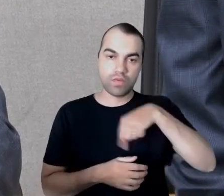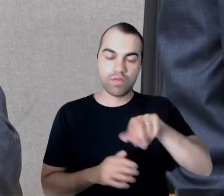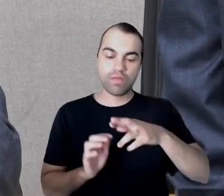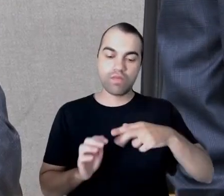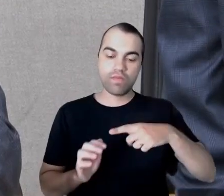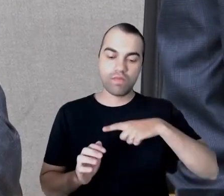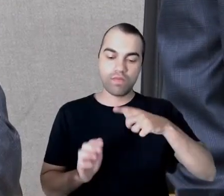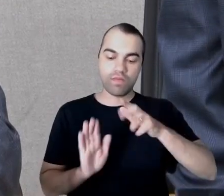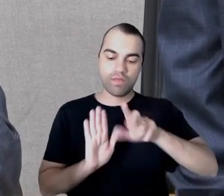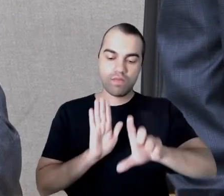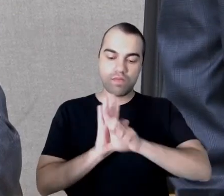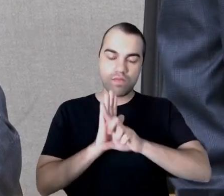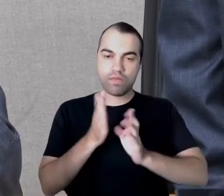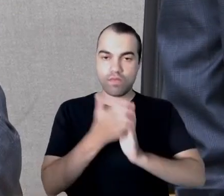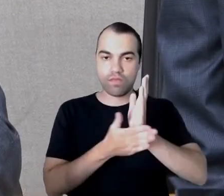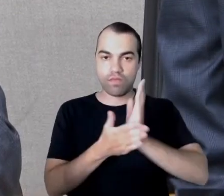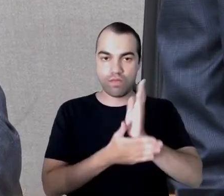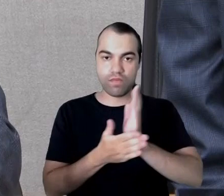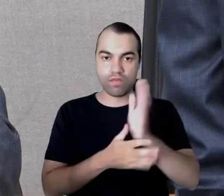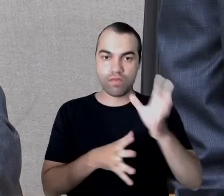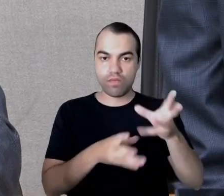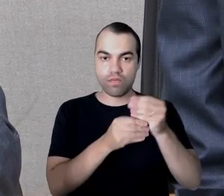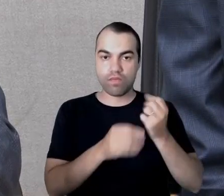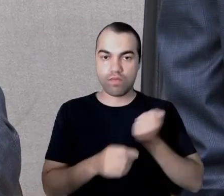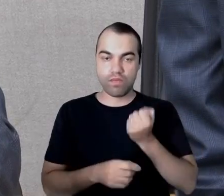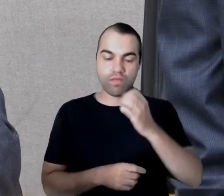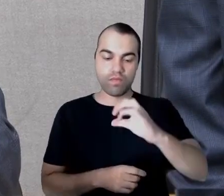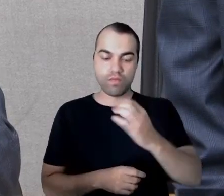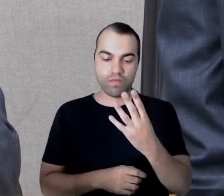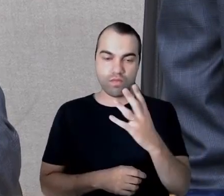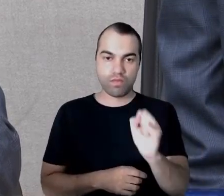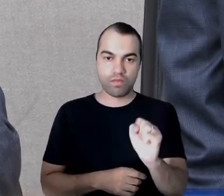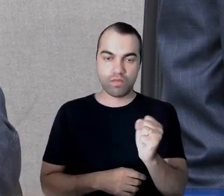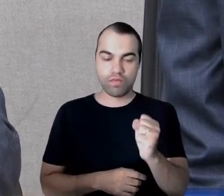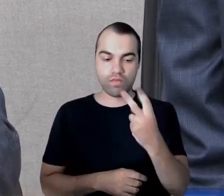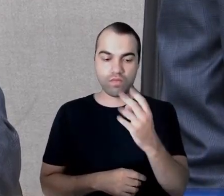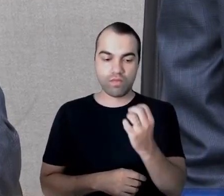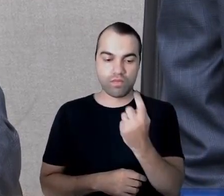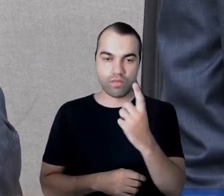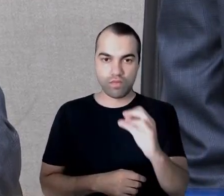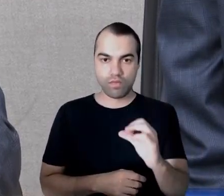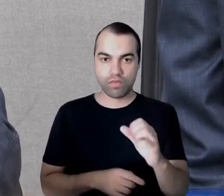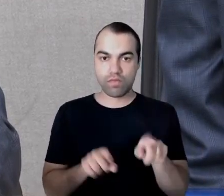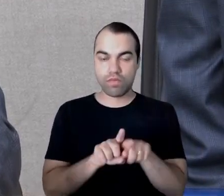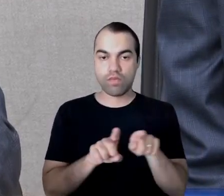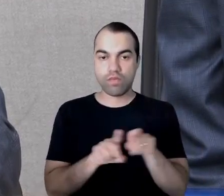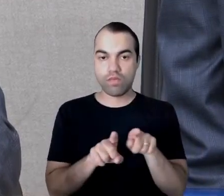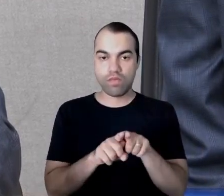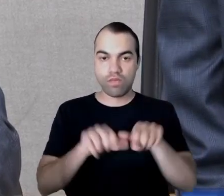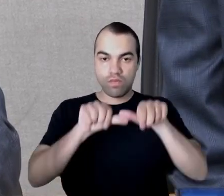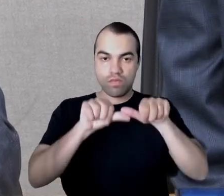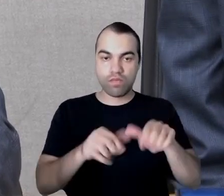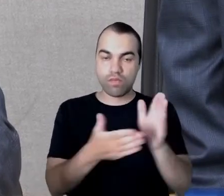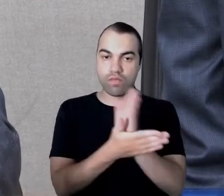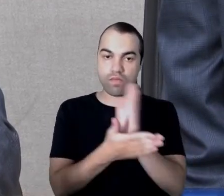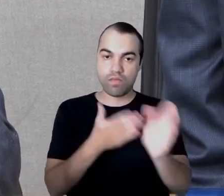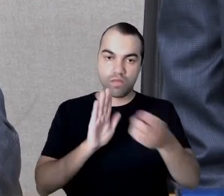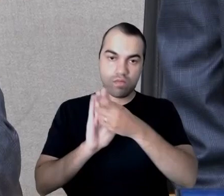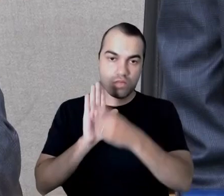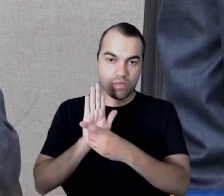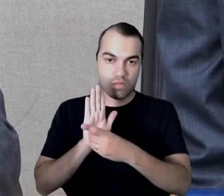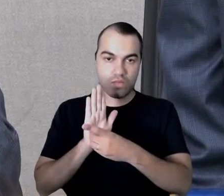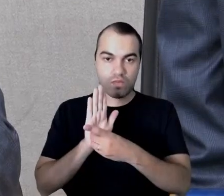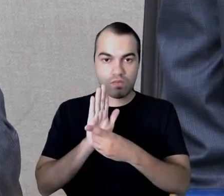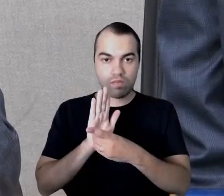aprovada pela lei complementar nº 948 de 2019 Além disso estabelece algumas diretrizes aplicáveis à celebração de